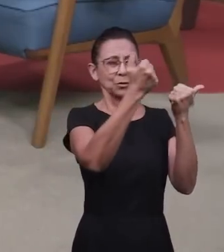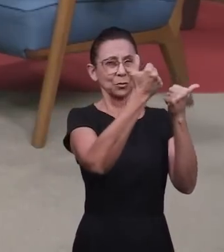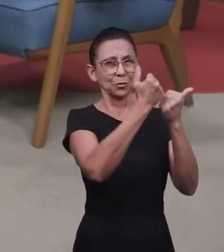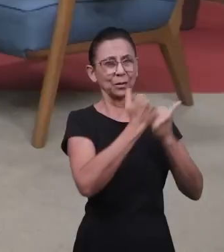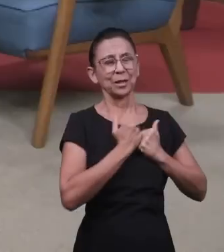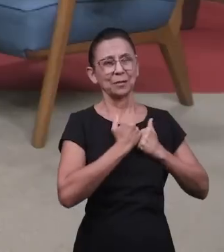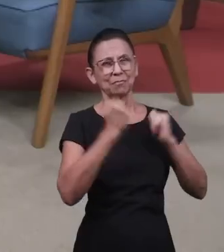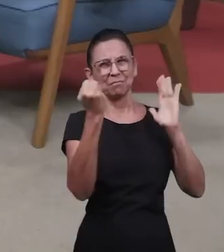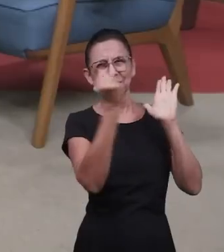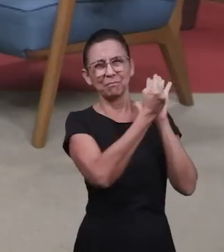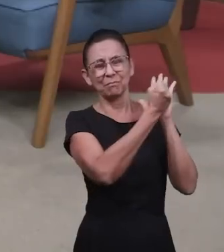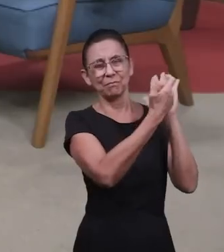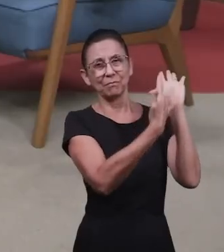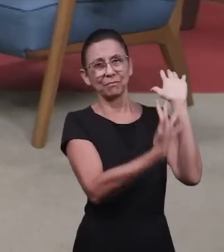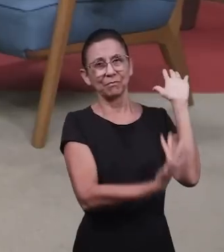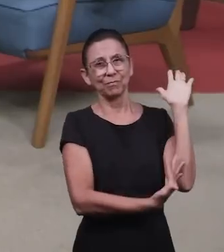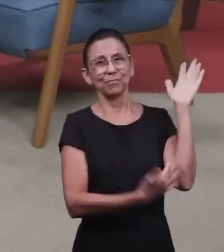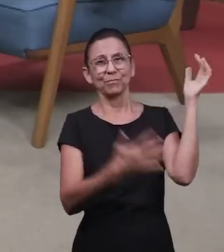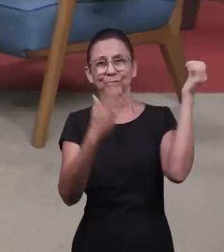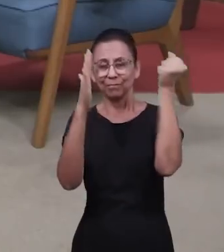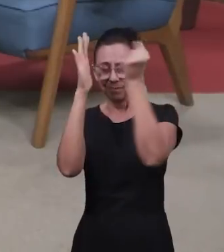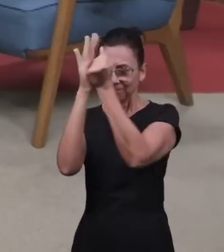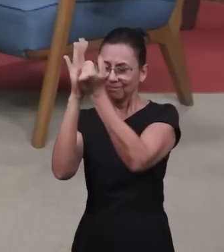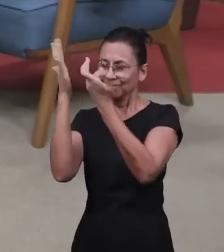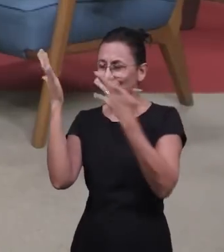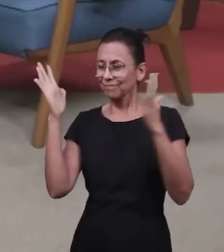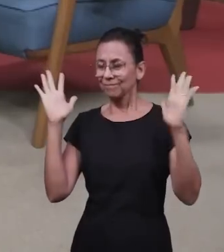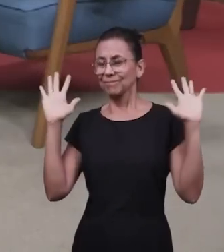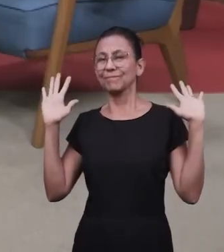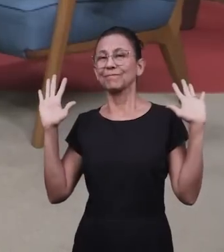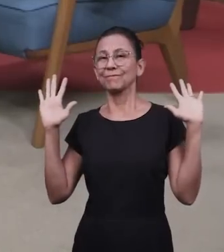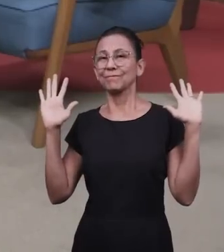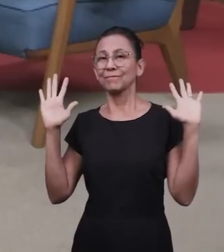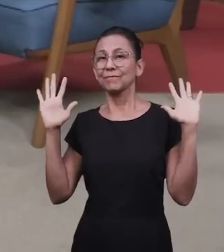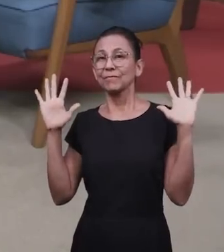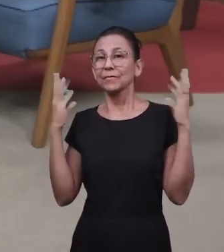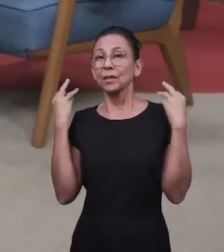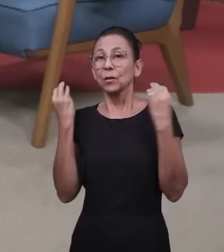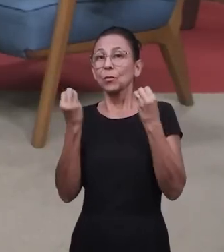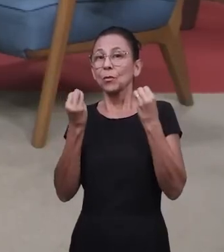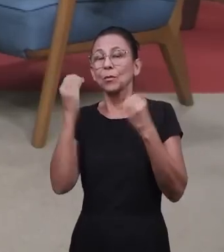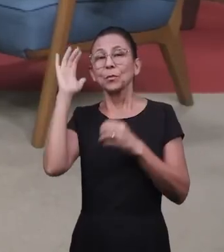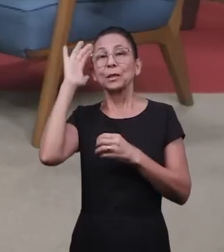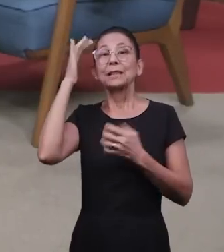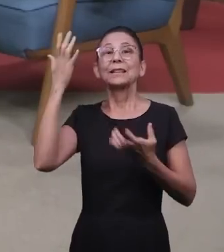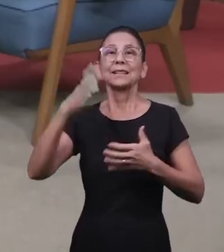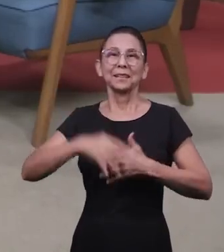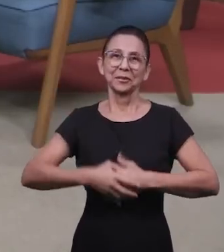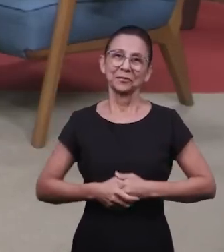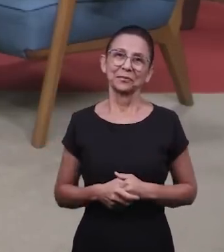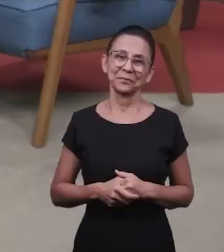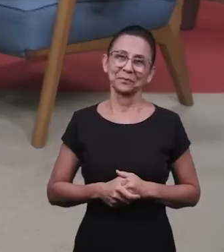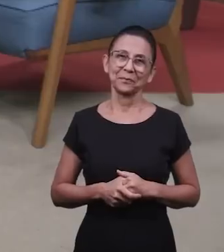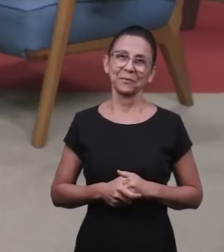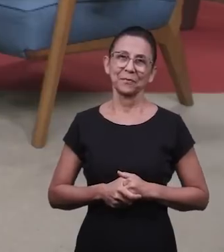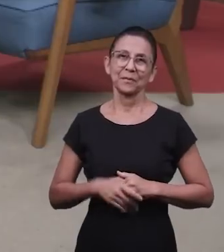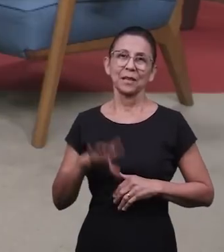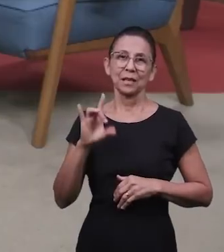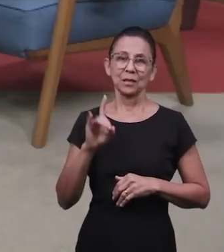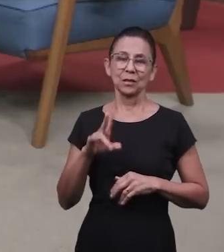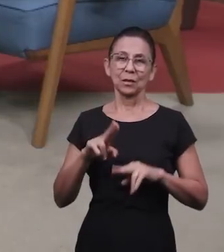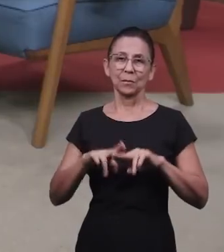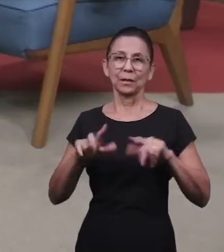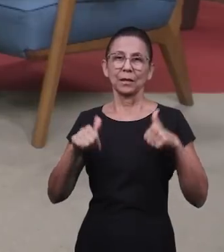Deus. E o homem só pode entender isto através da ação de Salomão, isto é,